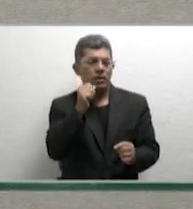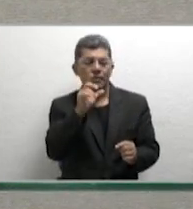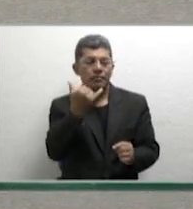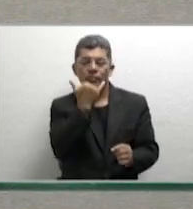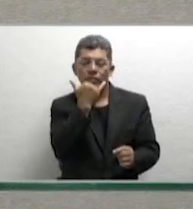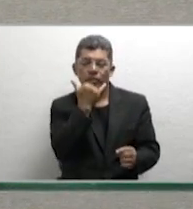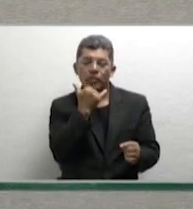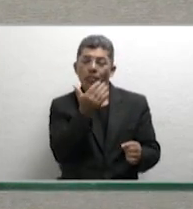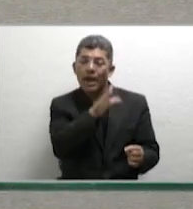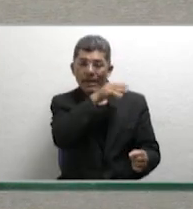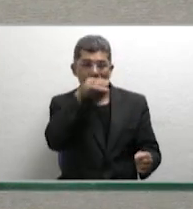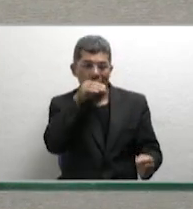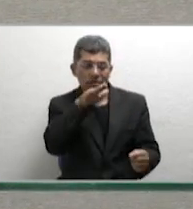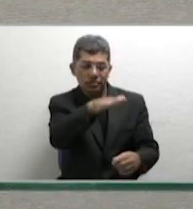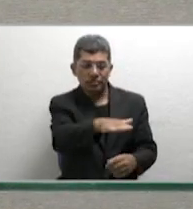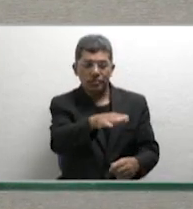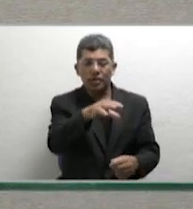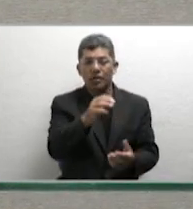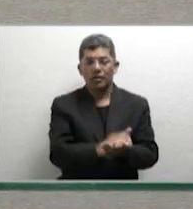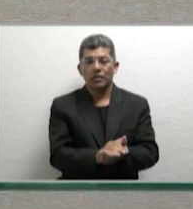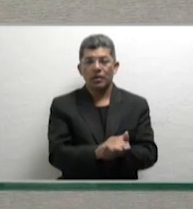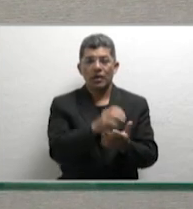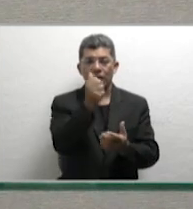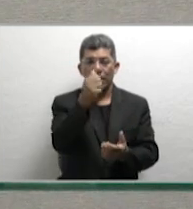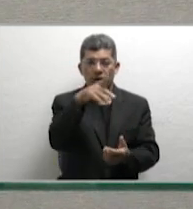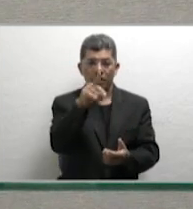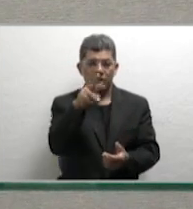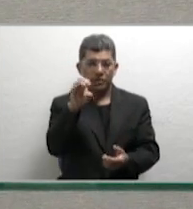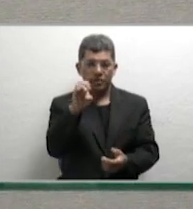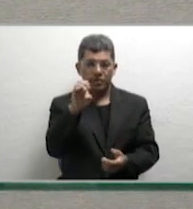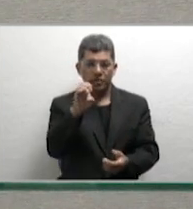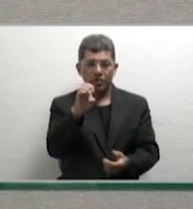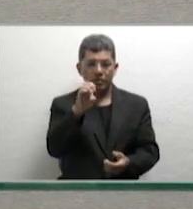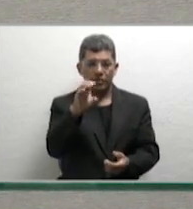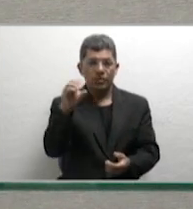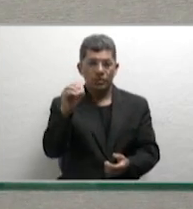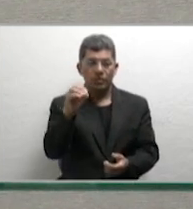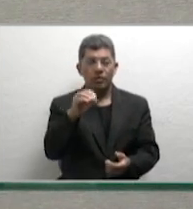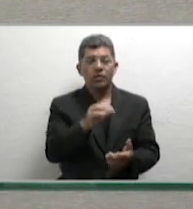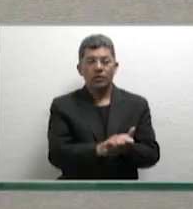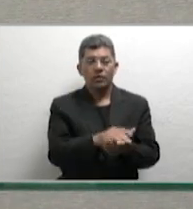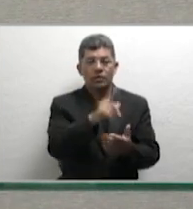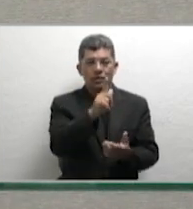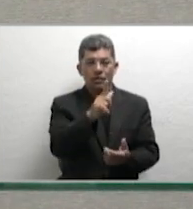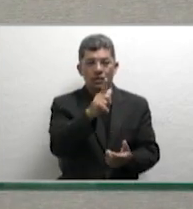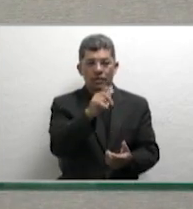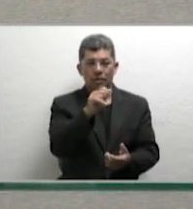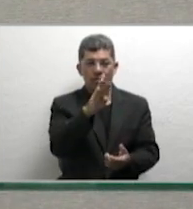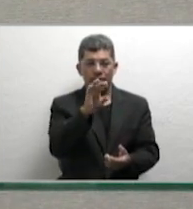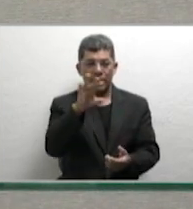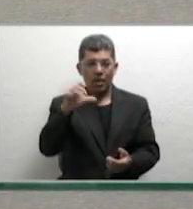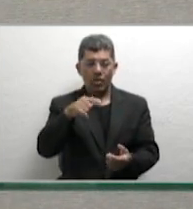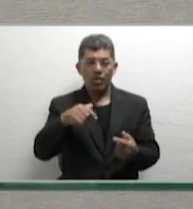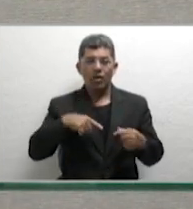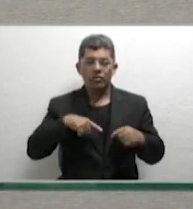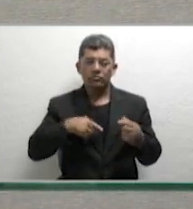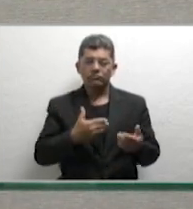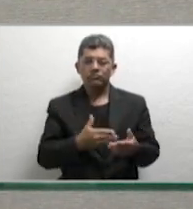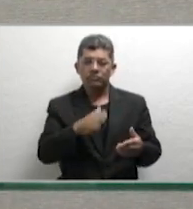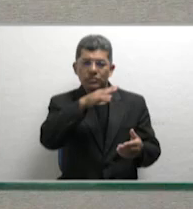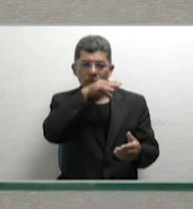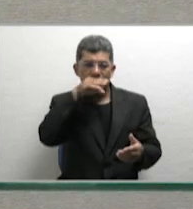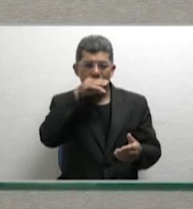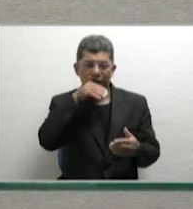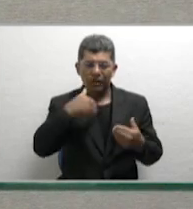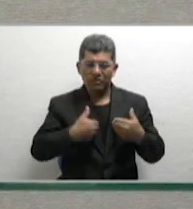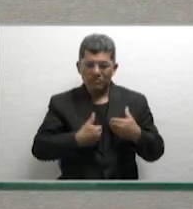Andrew Gabriel. É uma criança que está internada na UTI com o abdômen aberto desde novembro do ano passado. Ele pegou uma